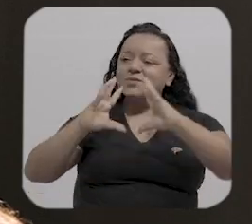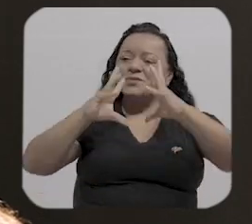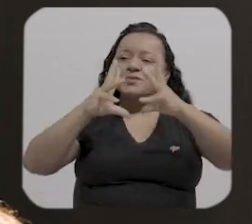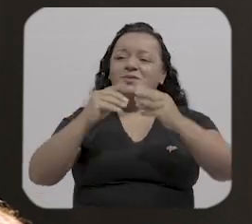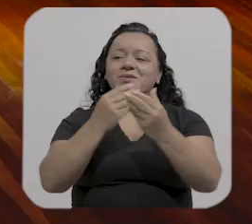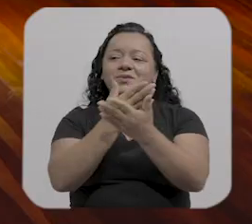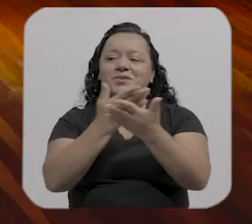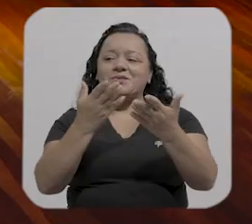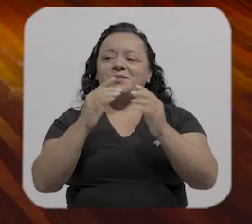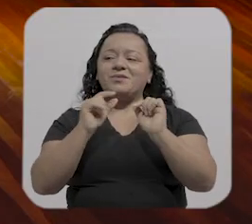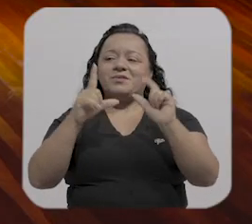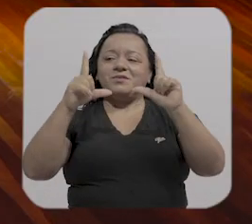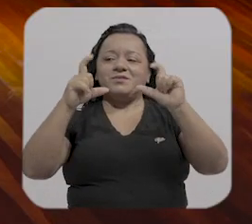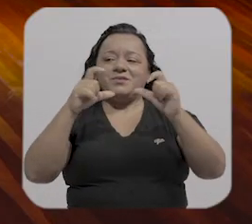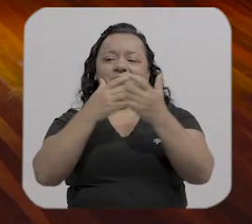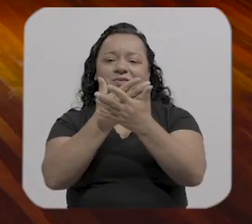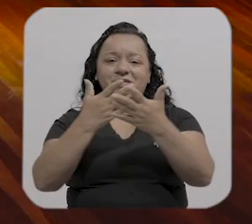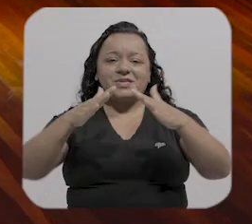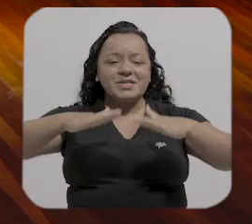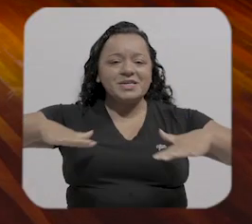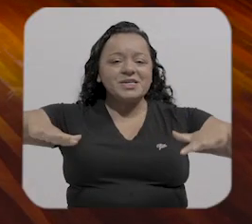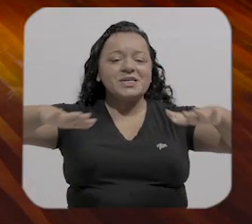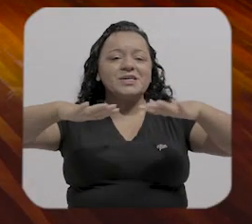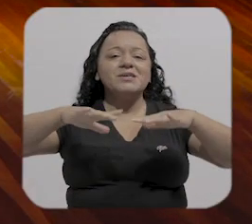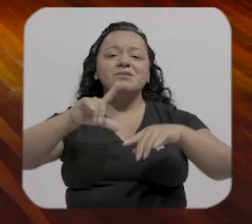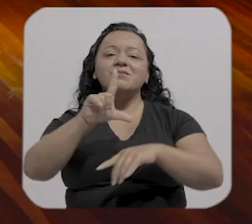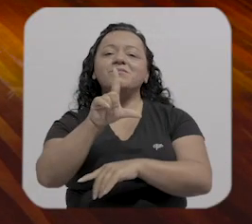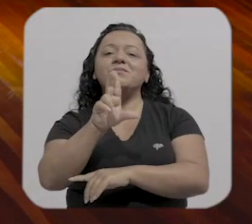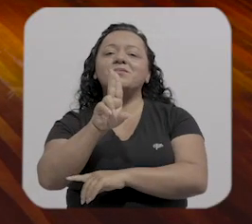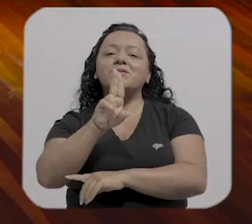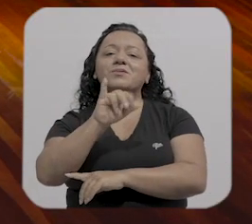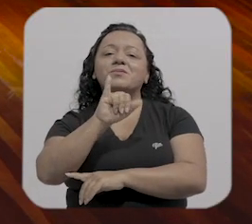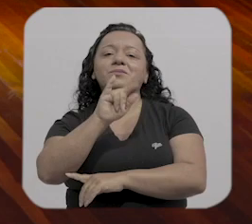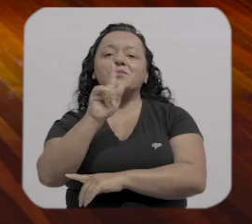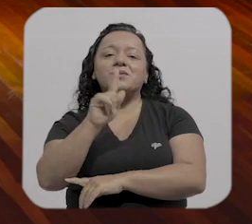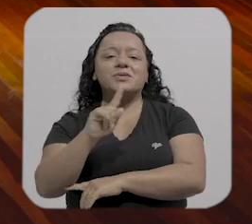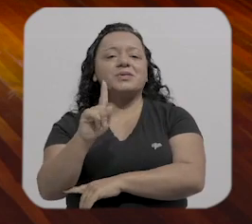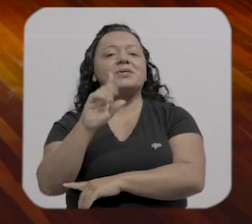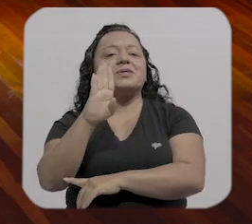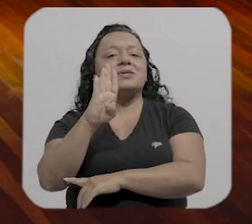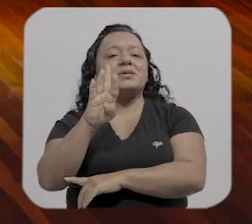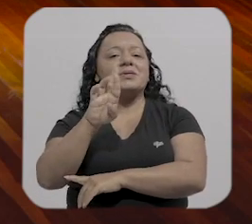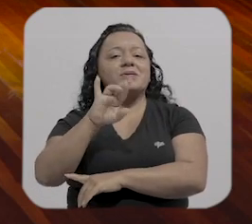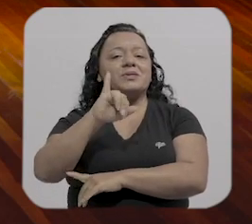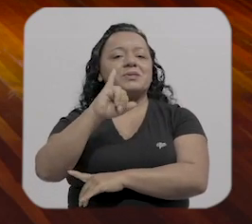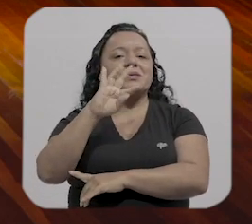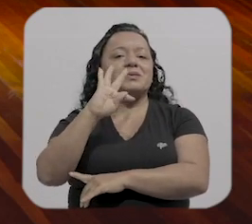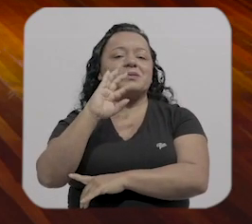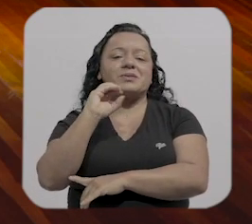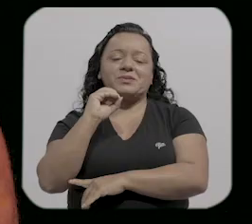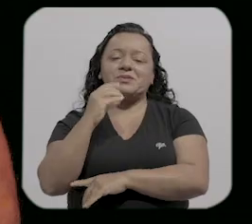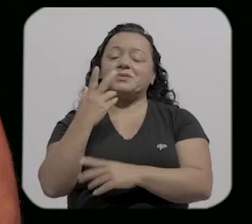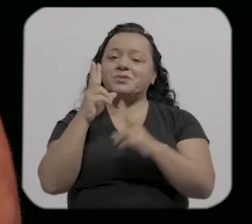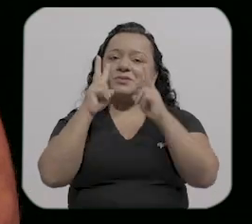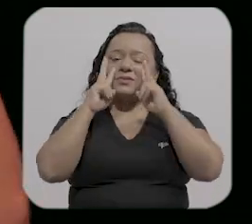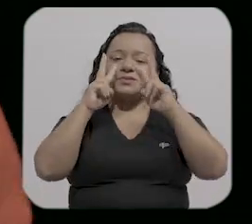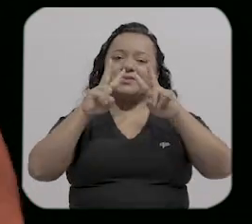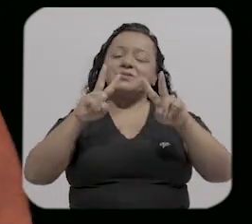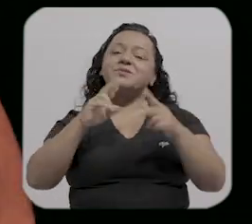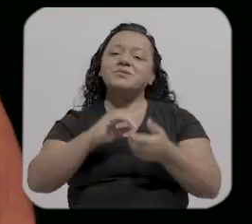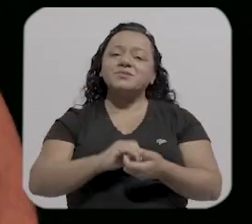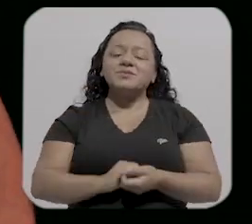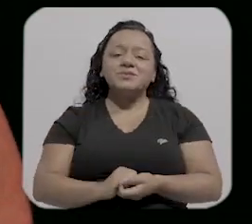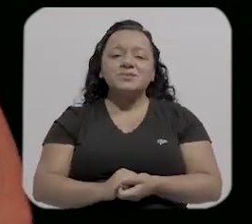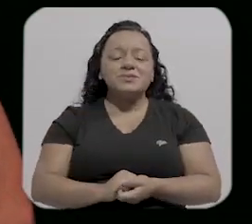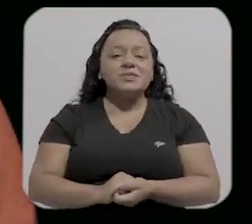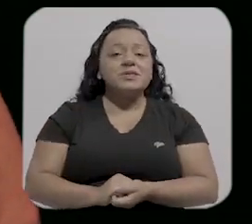tudo. Obrigado, inclusive, fotos no cenário aqui de Luiz Brito. Ah, sim. A gente pode aprofundar sobre esse teu olhar daqui a pouquinho. Mas